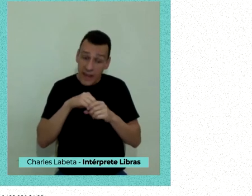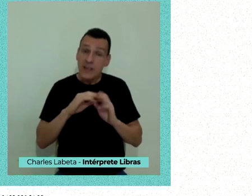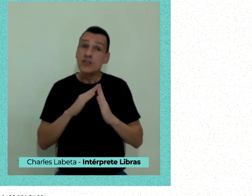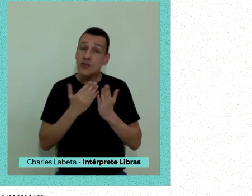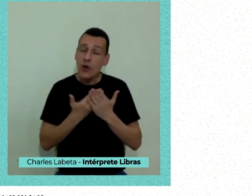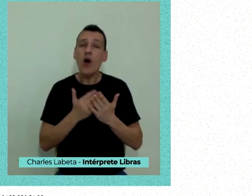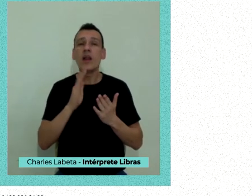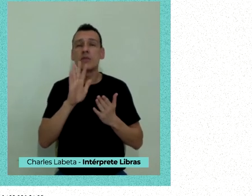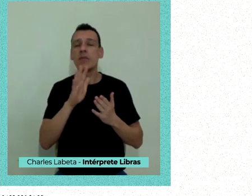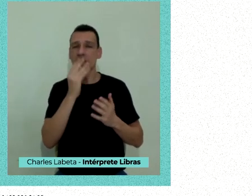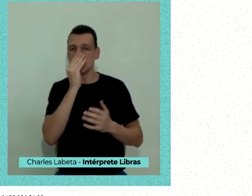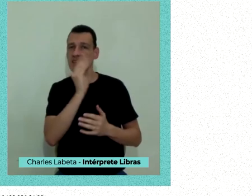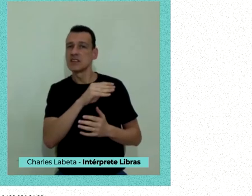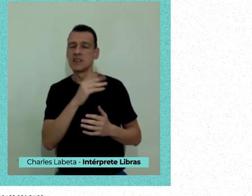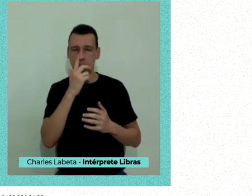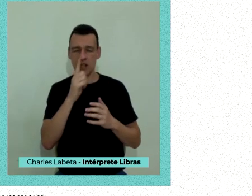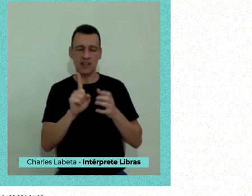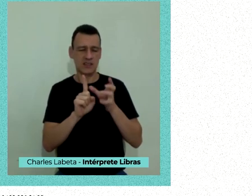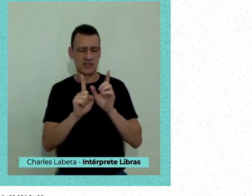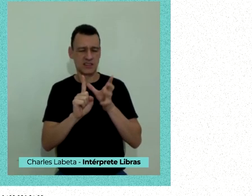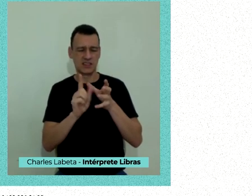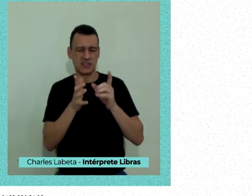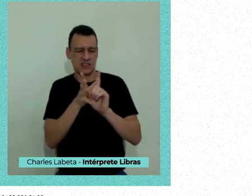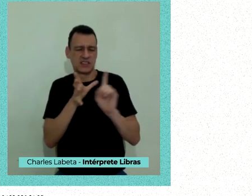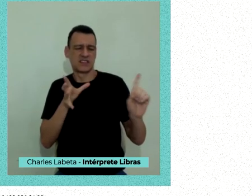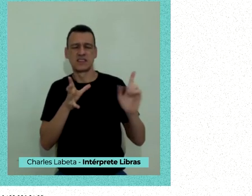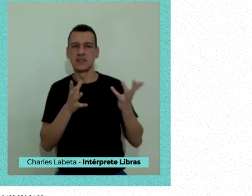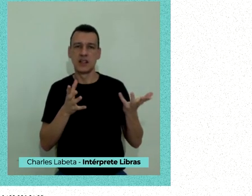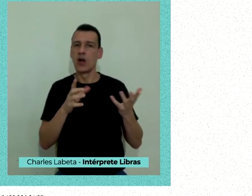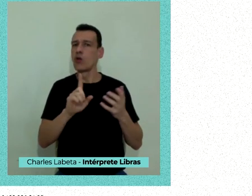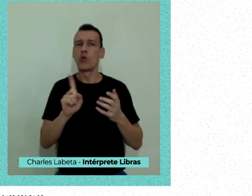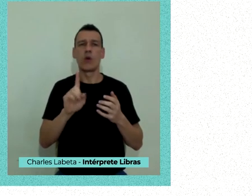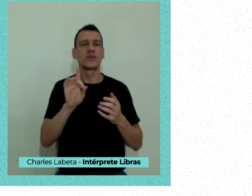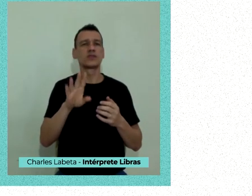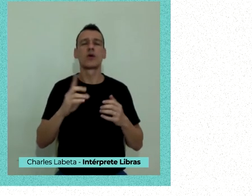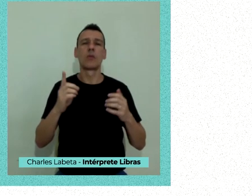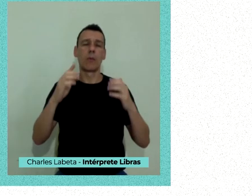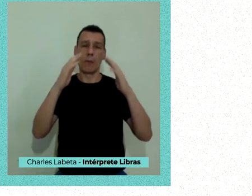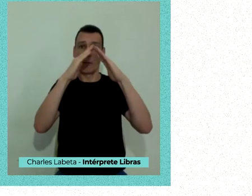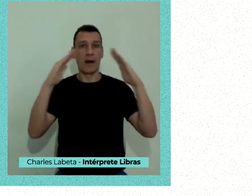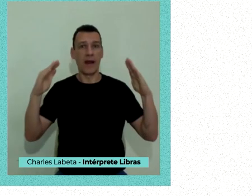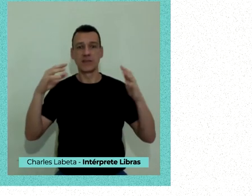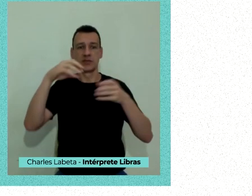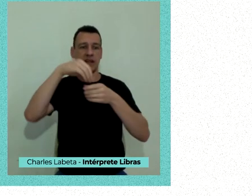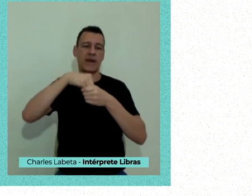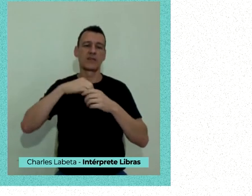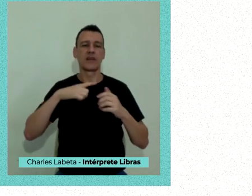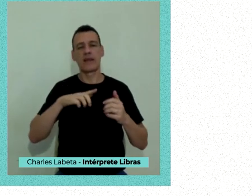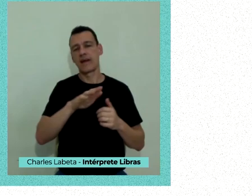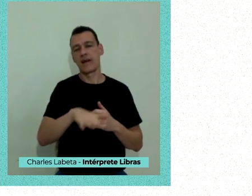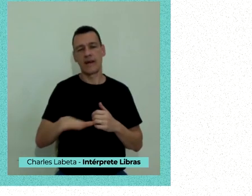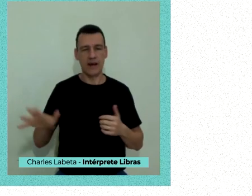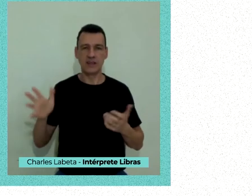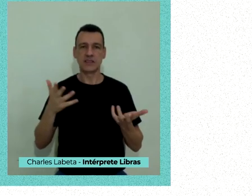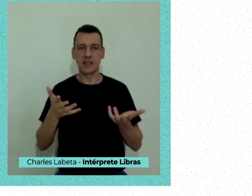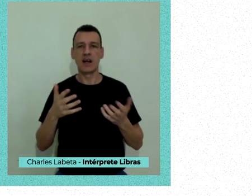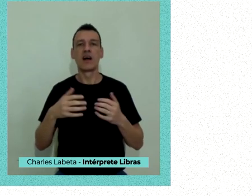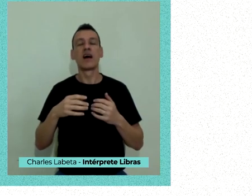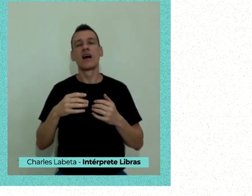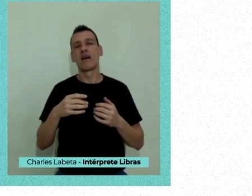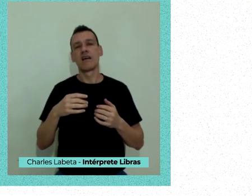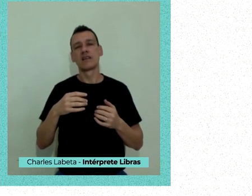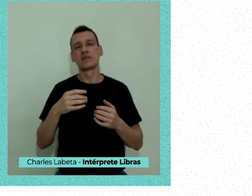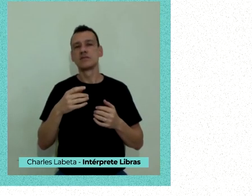um ambiente, um prédio onde as crianças frequentem, convivam e saiam de lá, né?